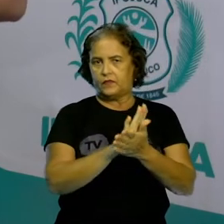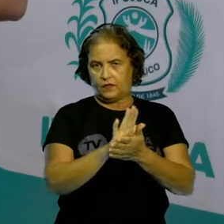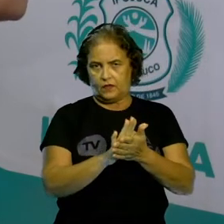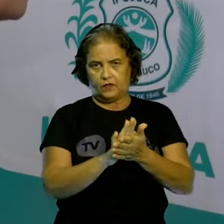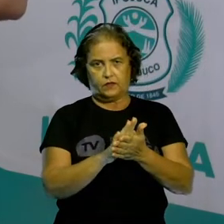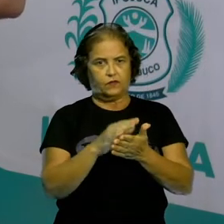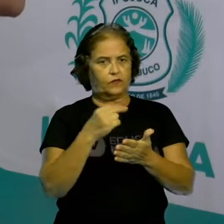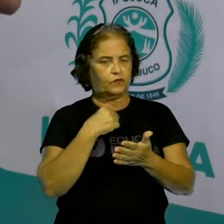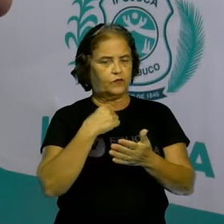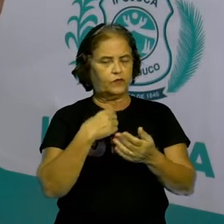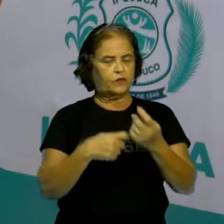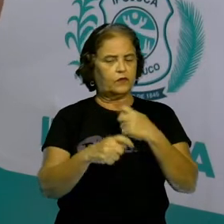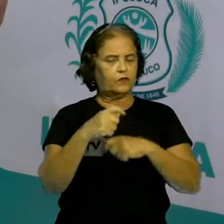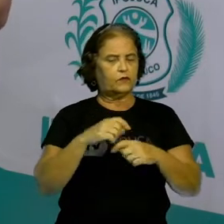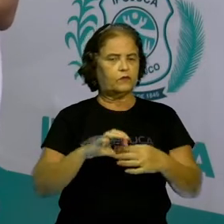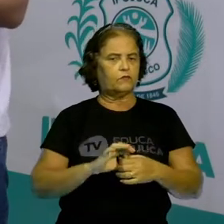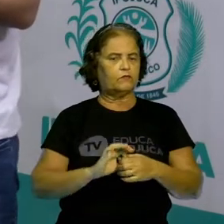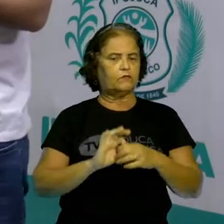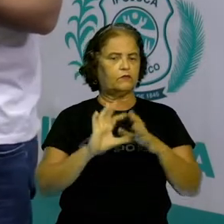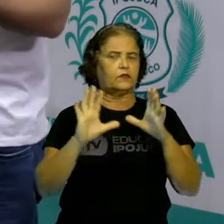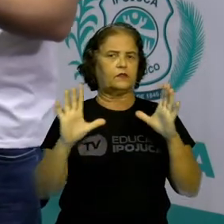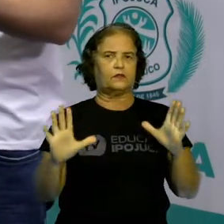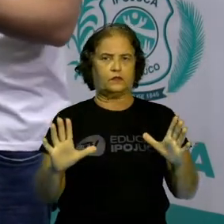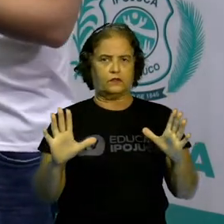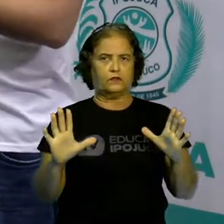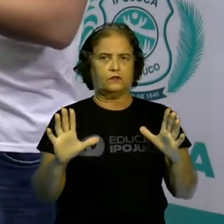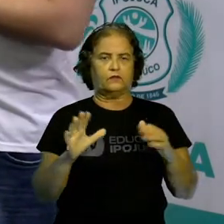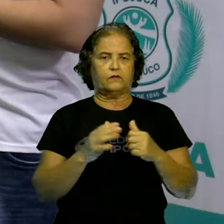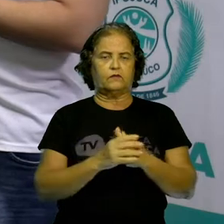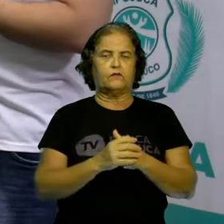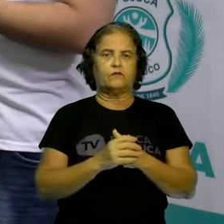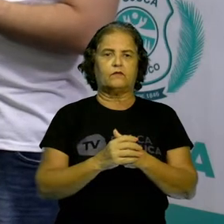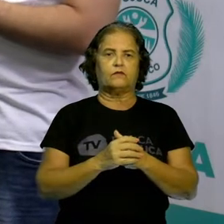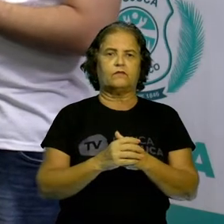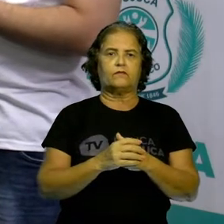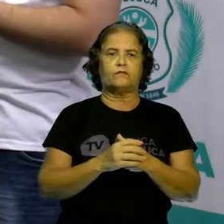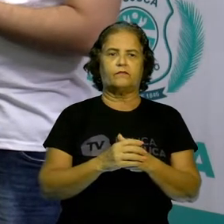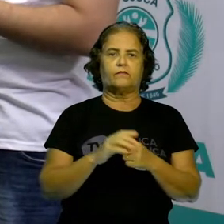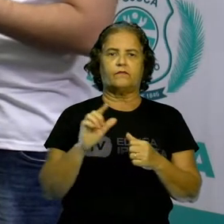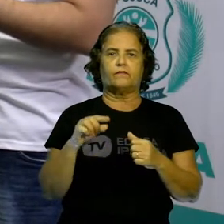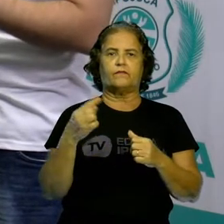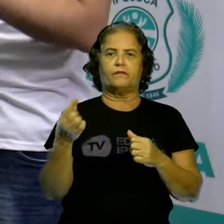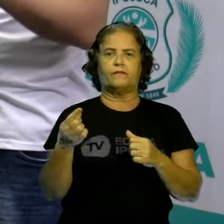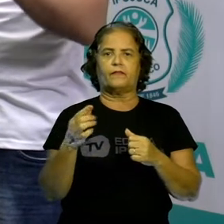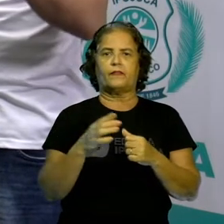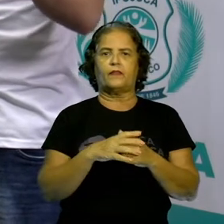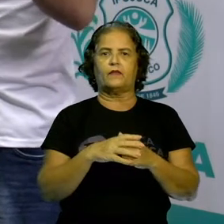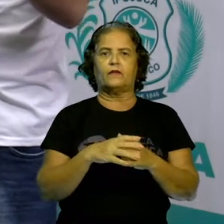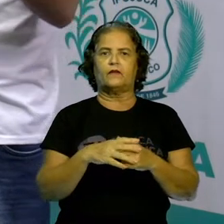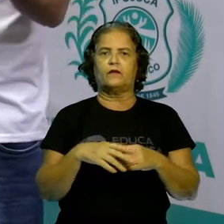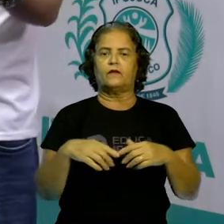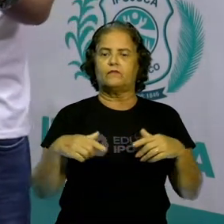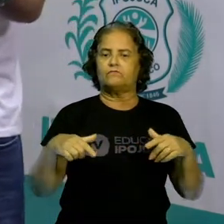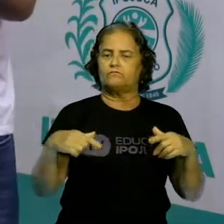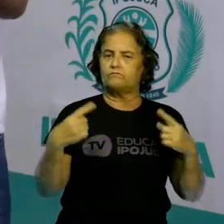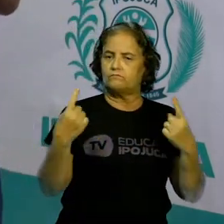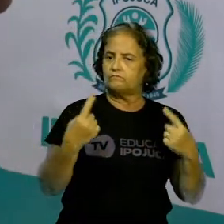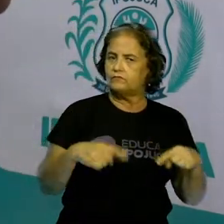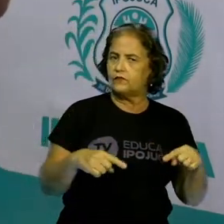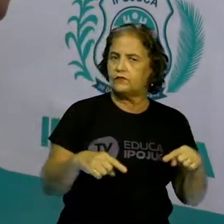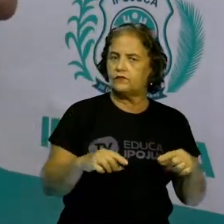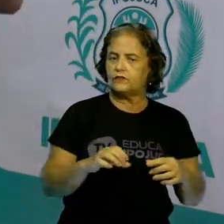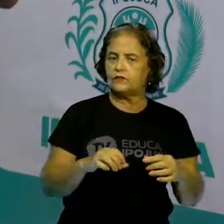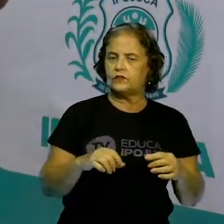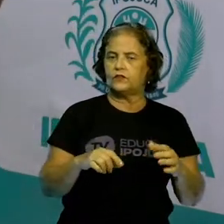por conta própria, certo? Na concepção do liberalismo. Outra coisa, eles defendiam um livre mercado, né?